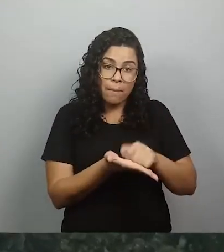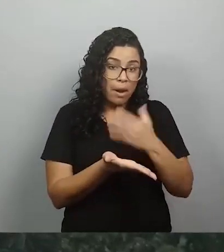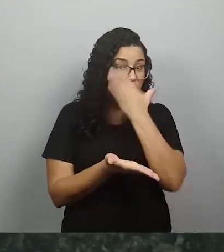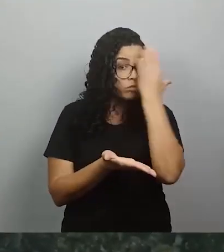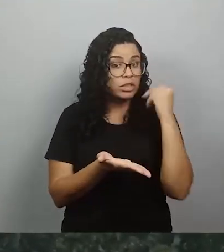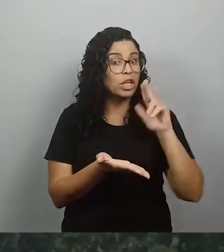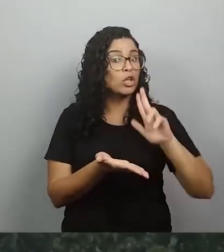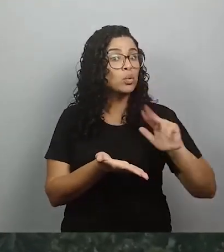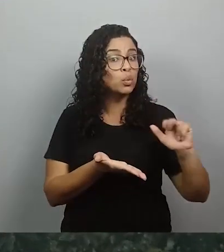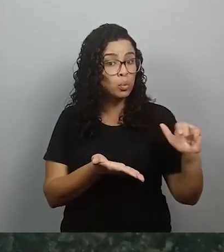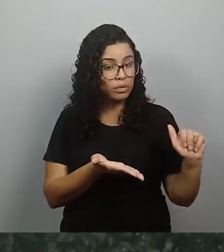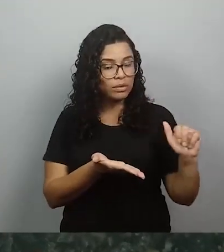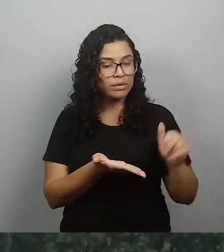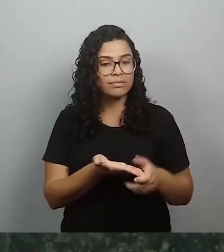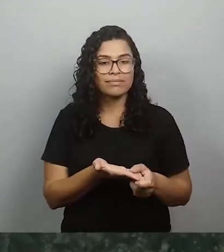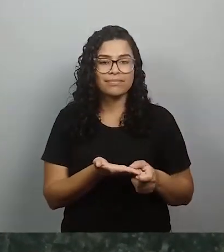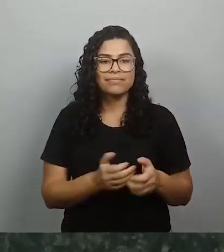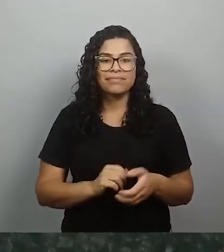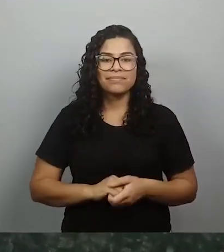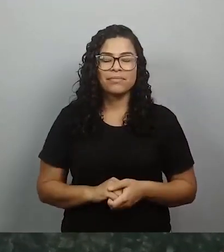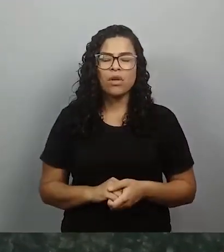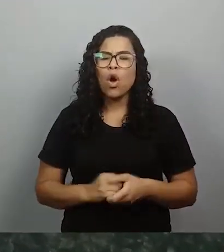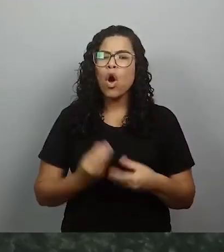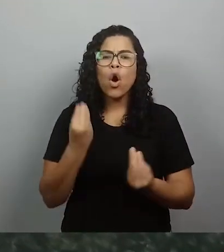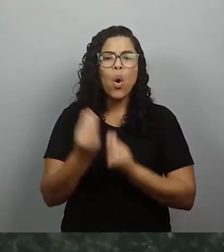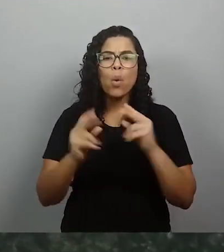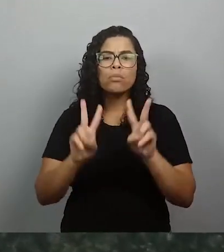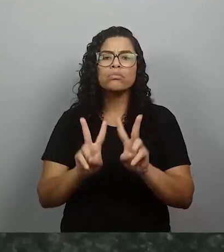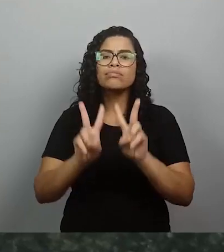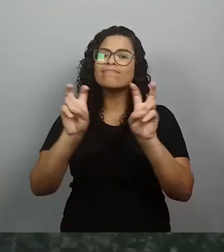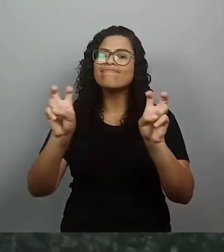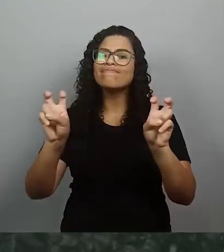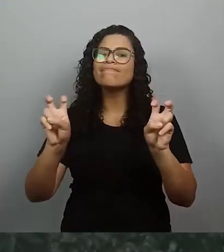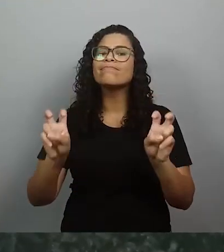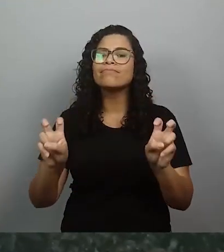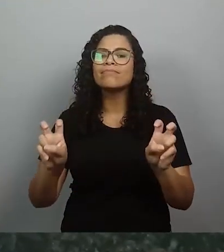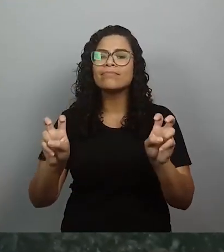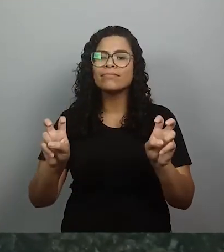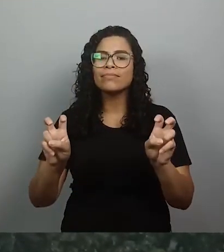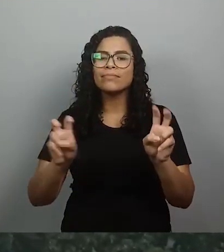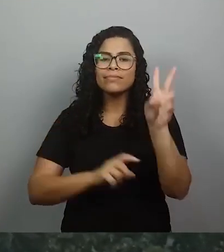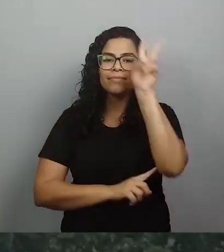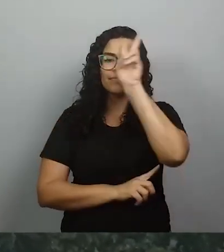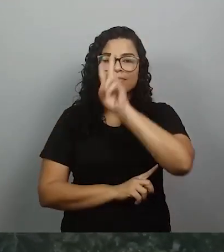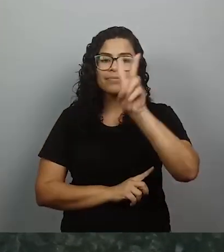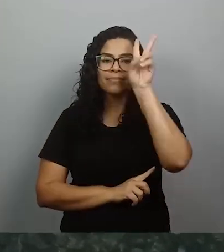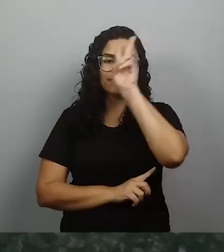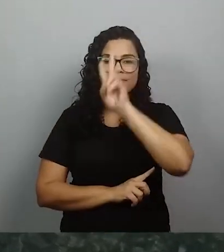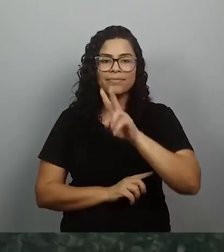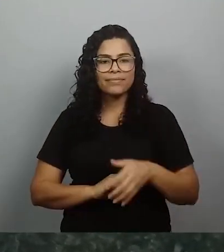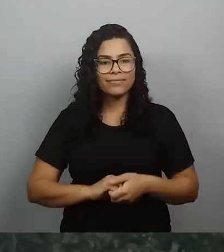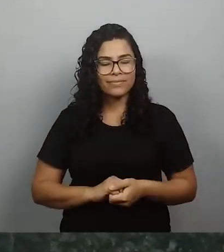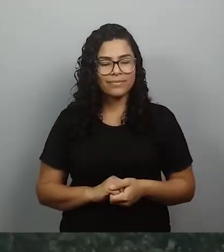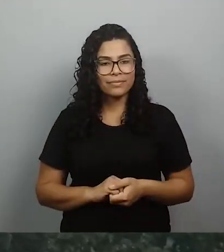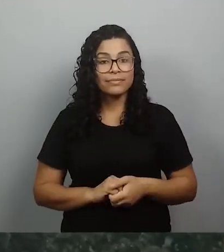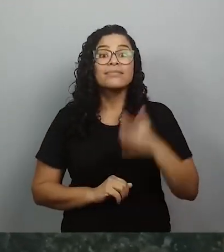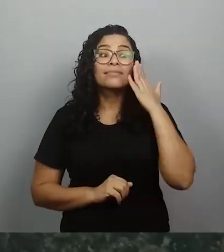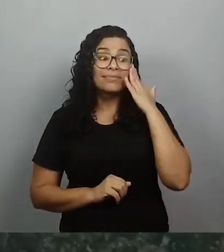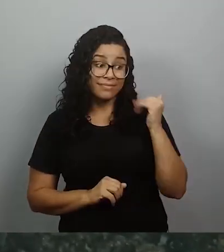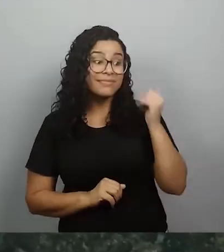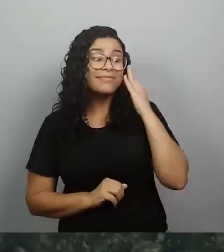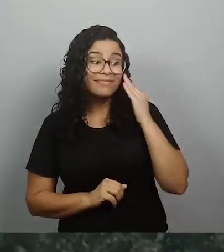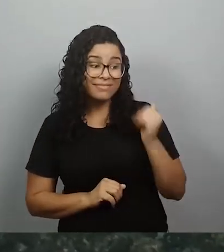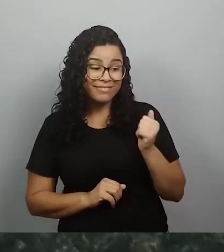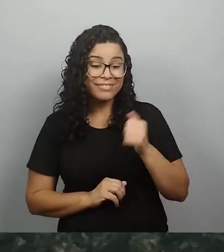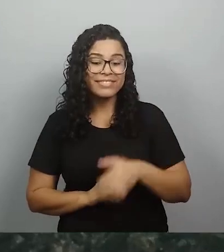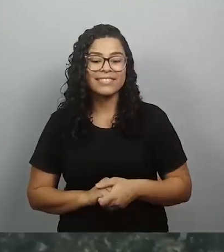esquecer nunca mais. Tá bom? Como que vai chamar a história da Princesa Fresca e do Cavaleiro Valente? Já